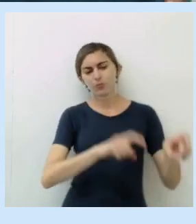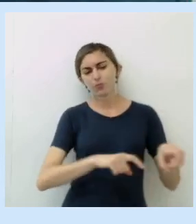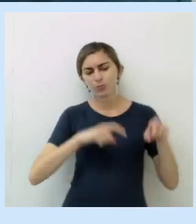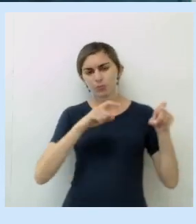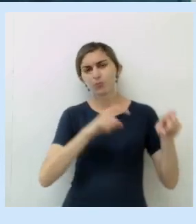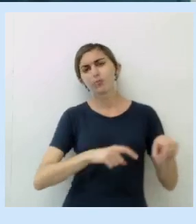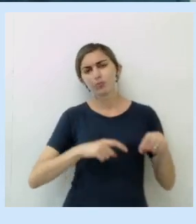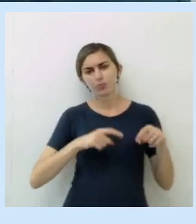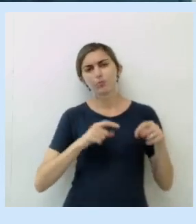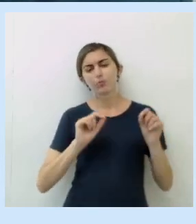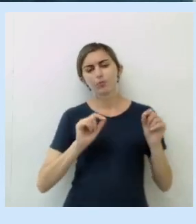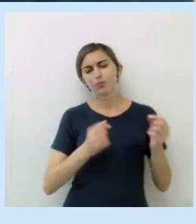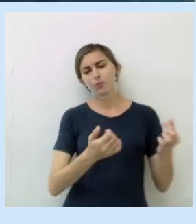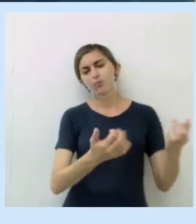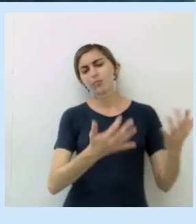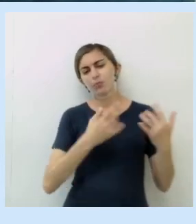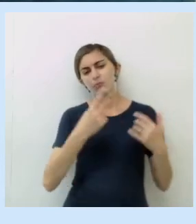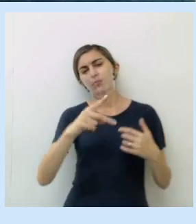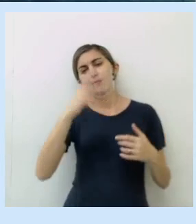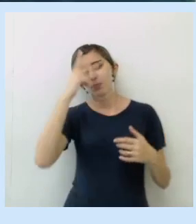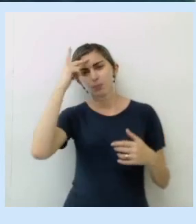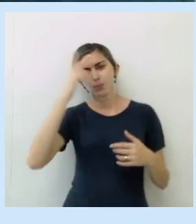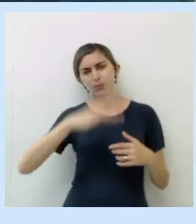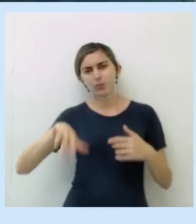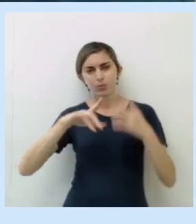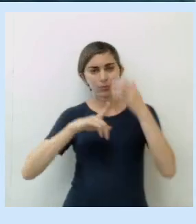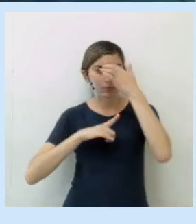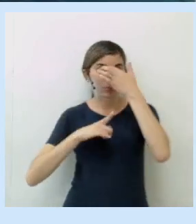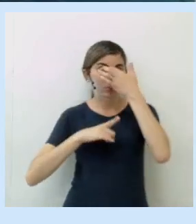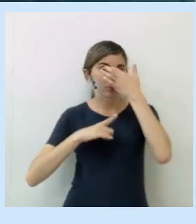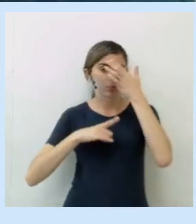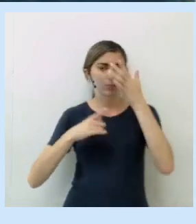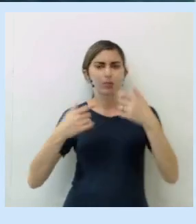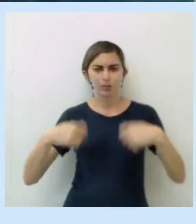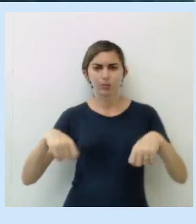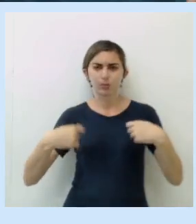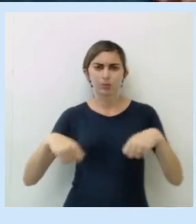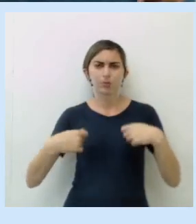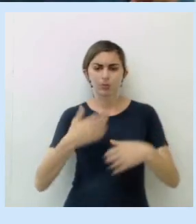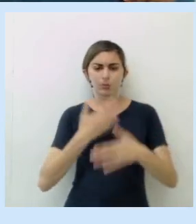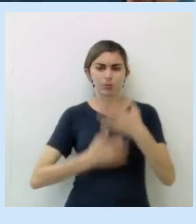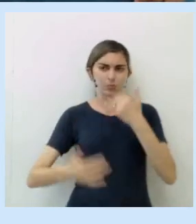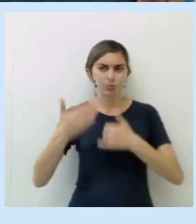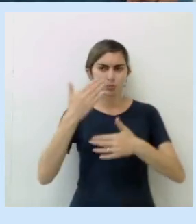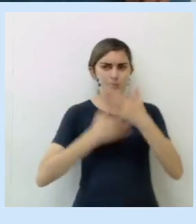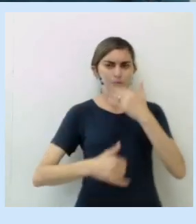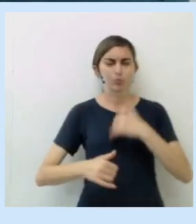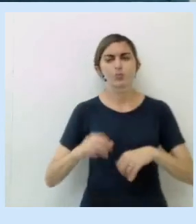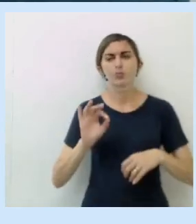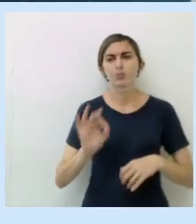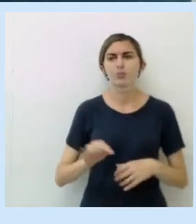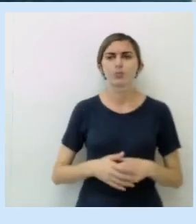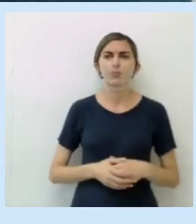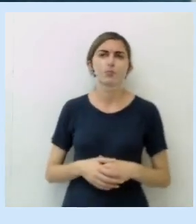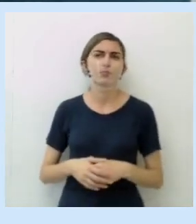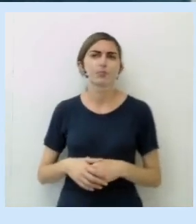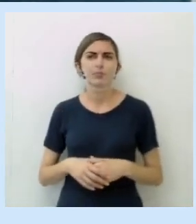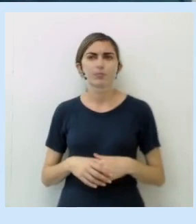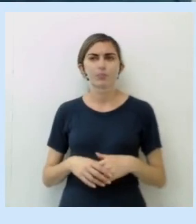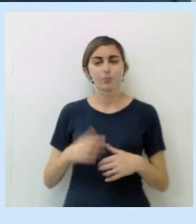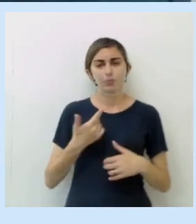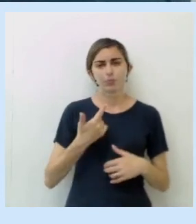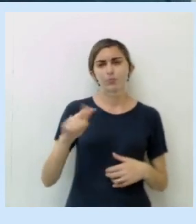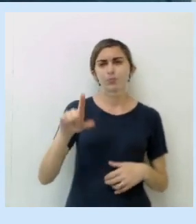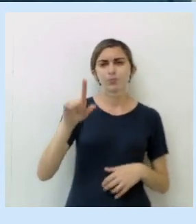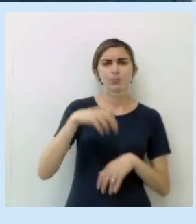agrícola para que aquelas pessoas elas tenham a questão da necessidade da alimentação, certo? Então a gente tem